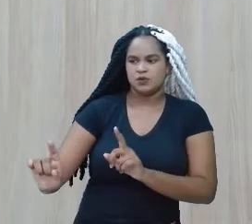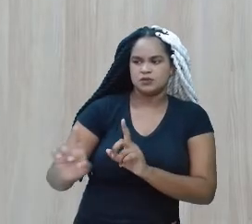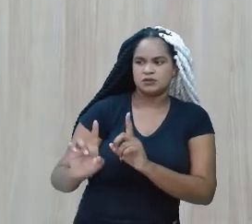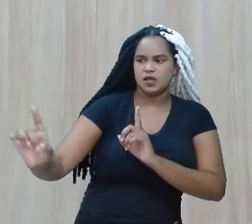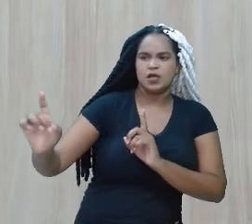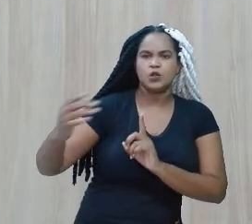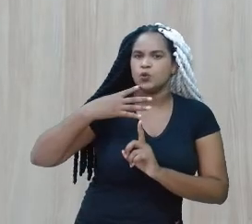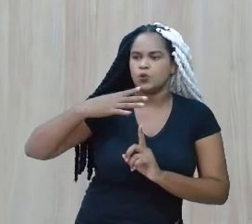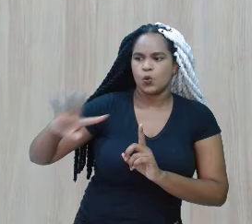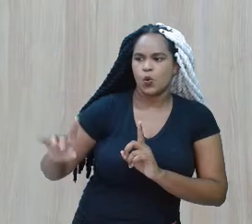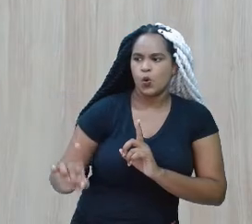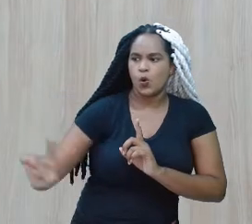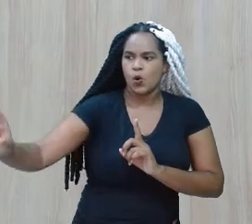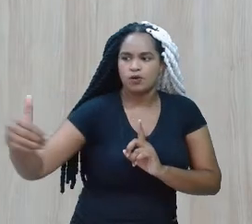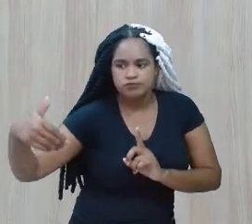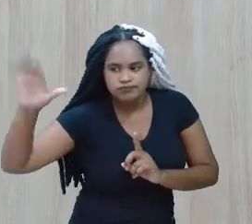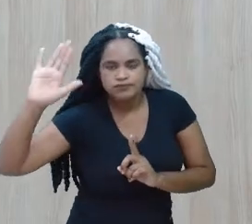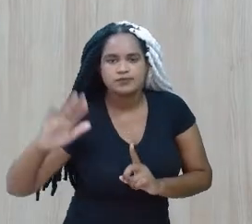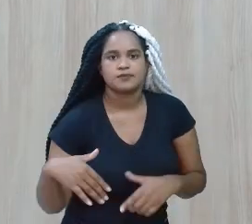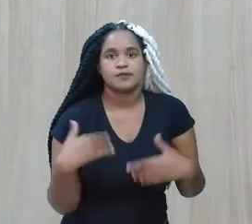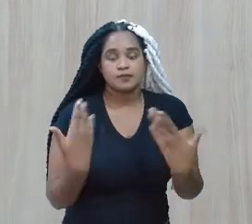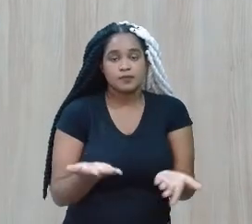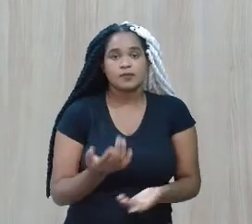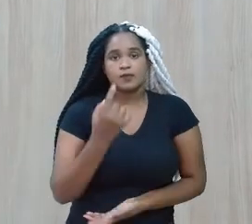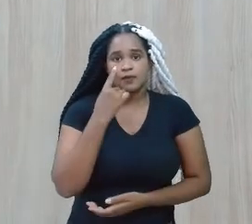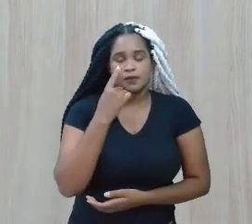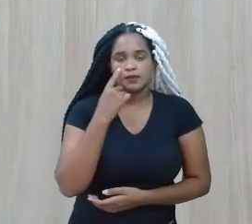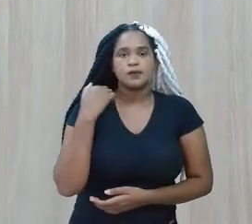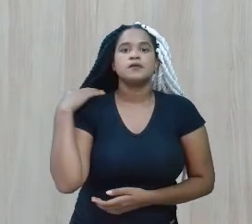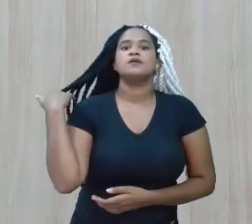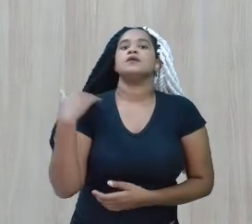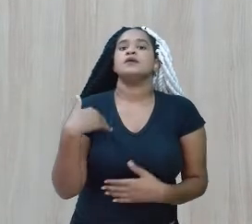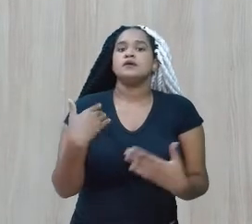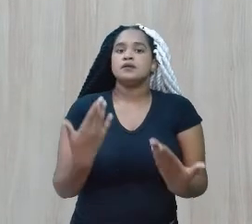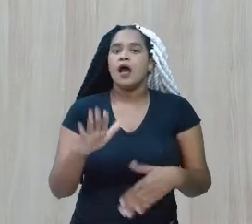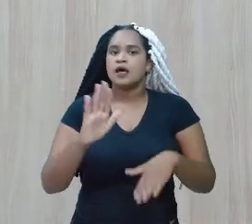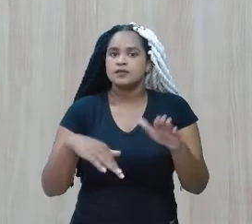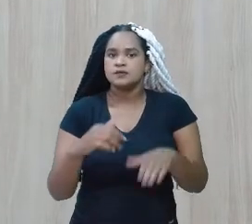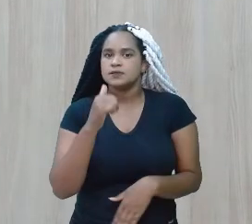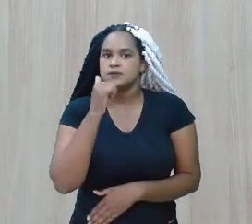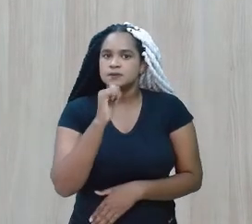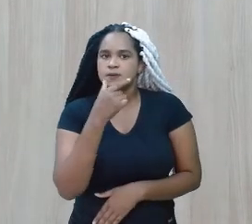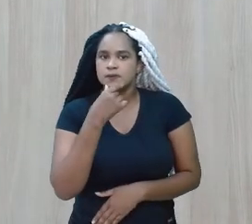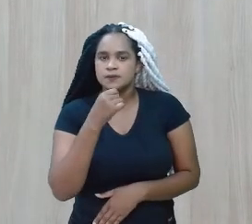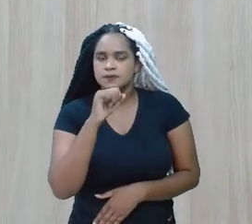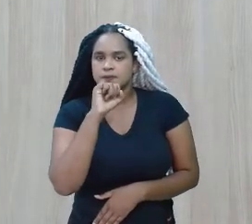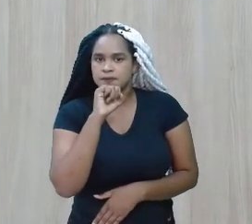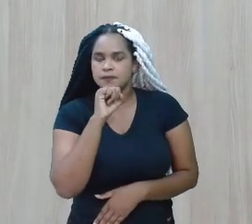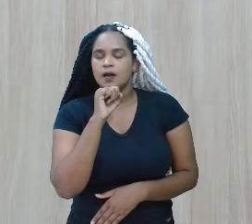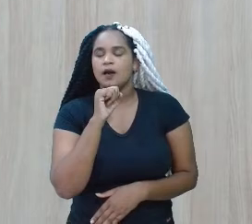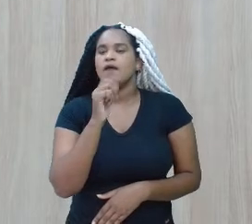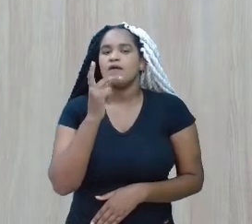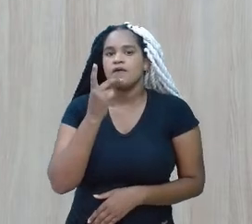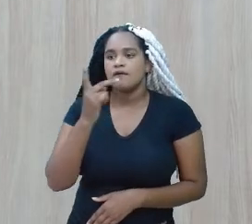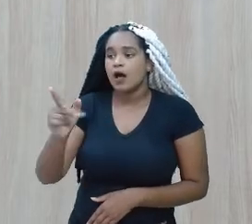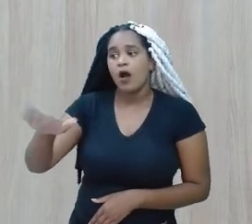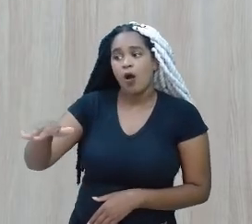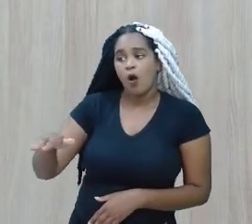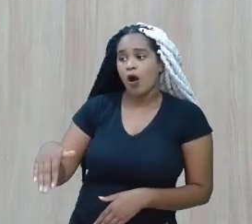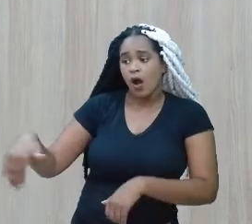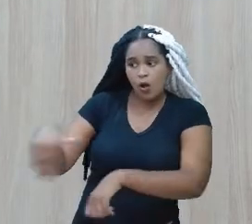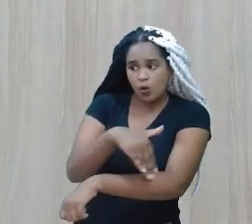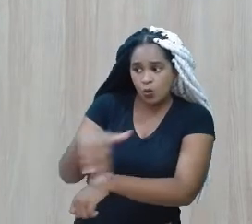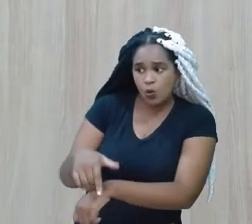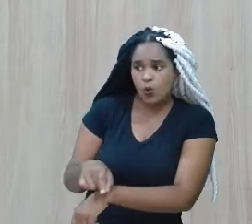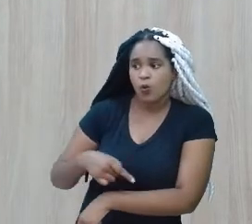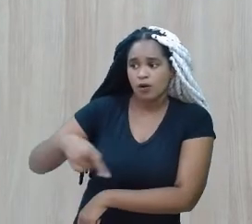contada por muitos responsáveis, né, para que a criança não fosse para a rua, né, não